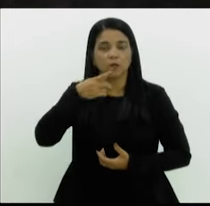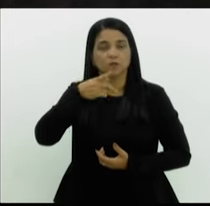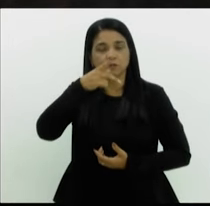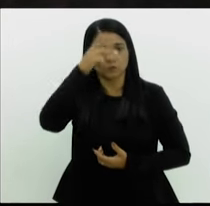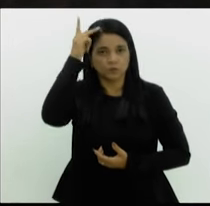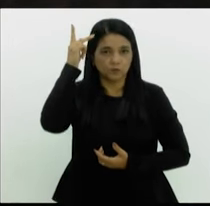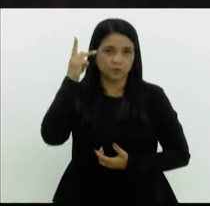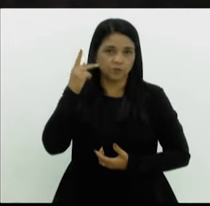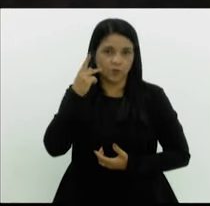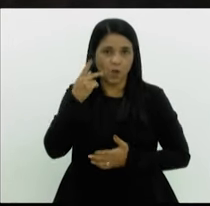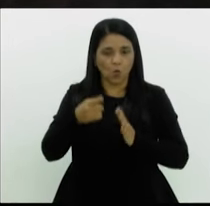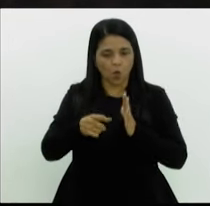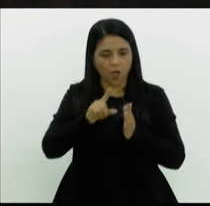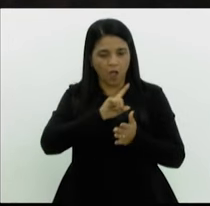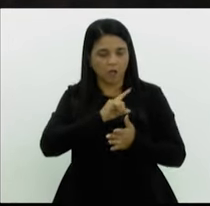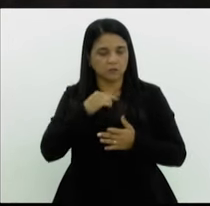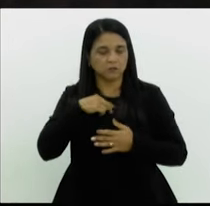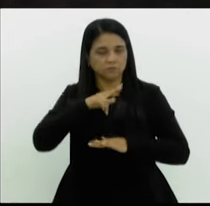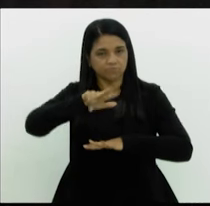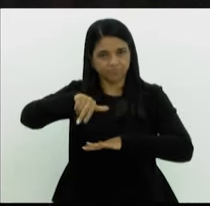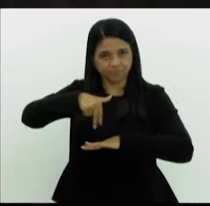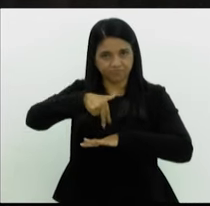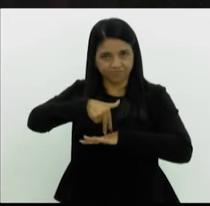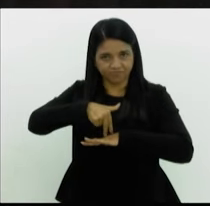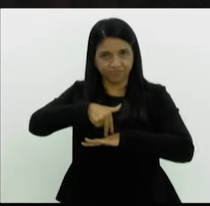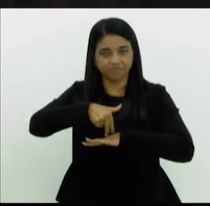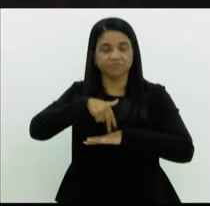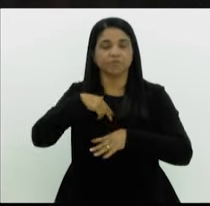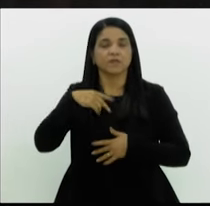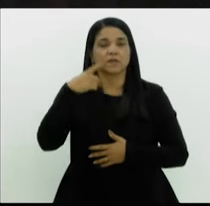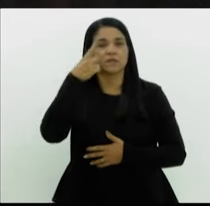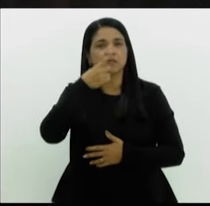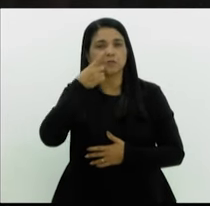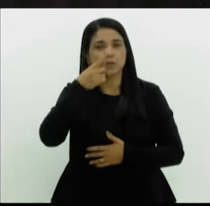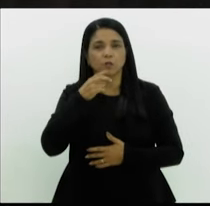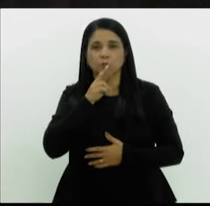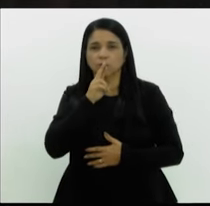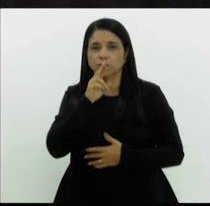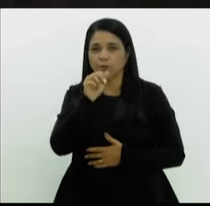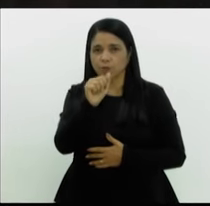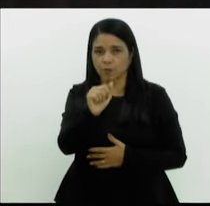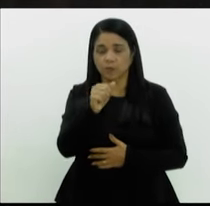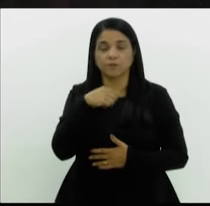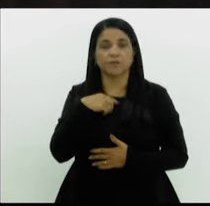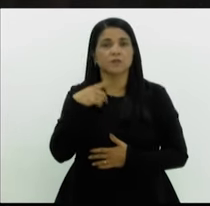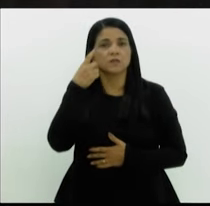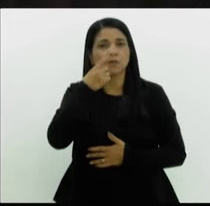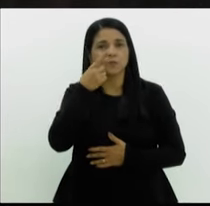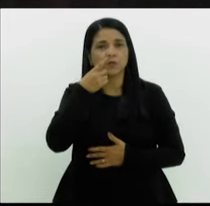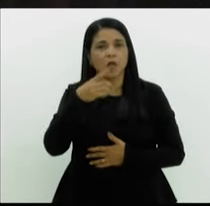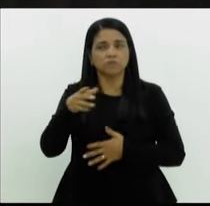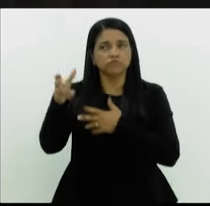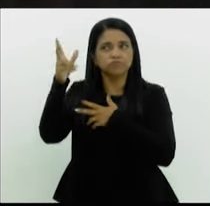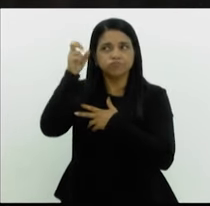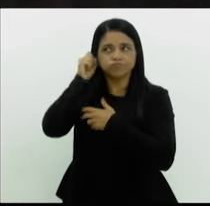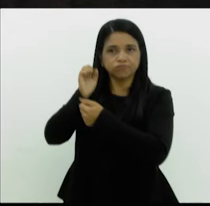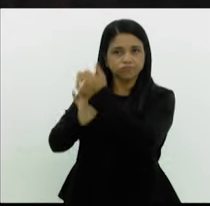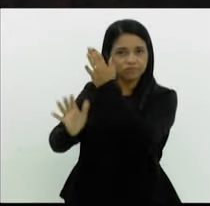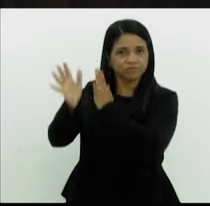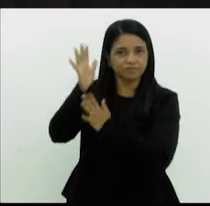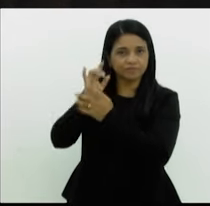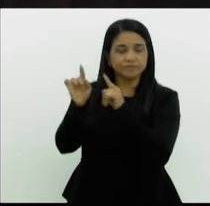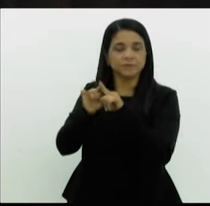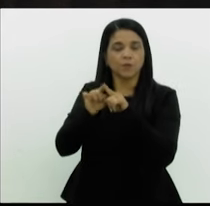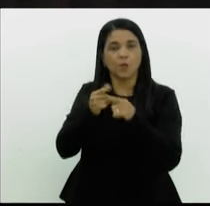antecedeu falando, nobre deputado Rodrigo Amorim, deputados que me ouvem, os demais assessores parlamentares